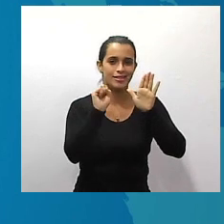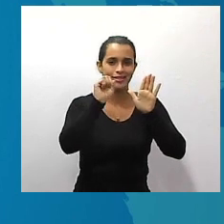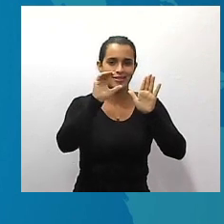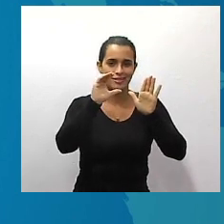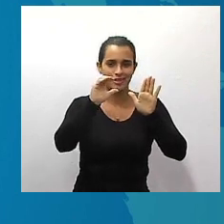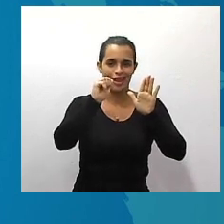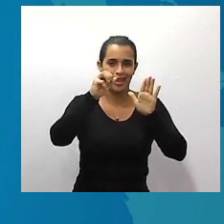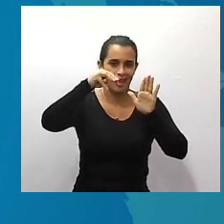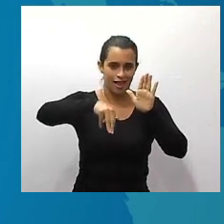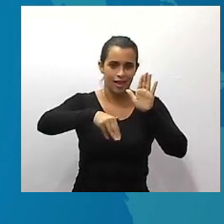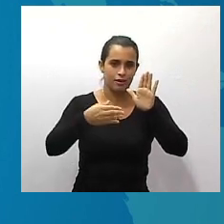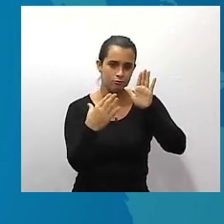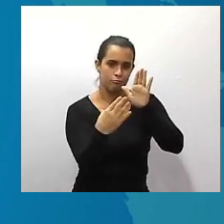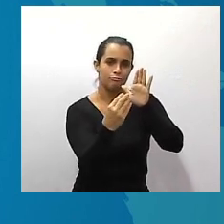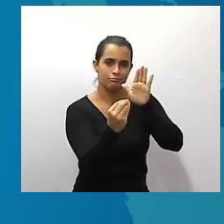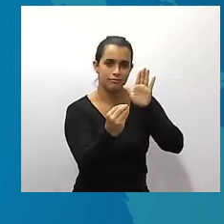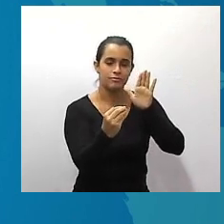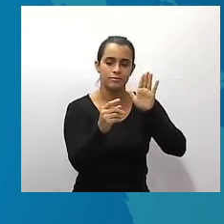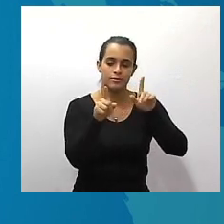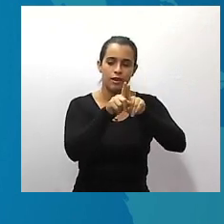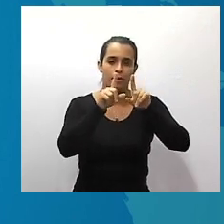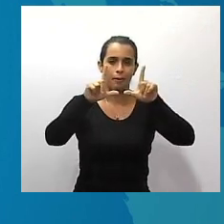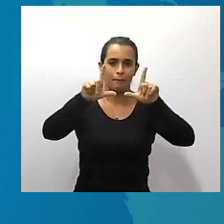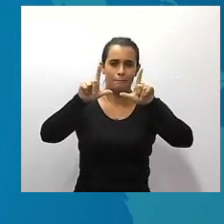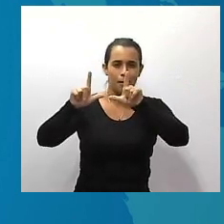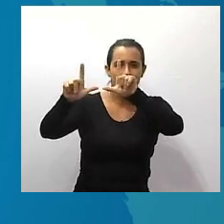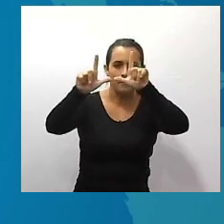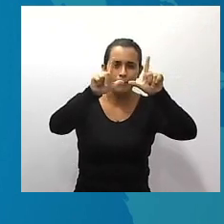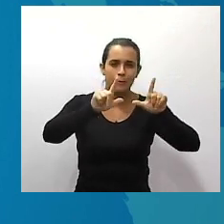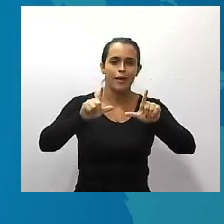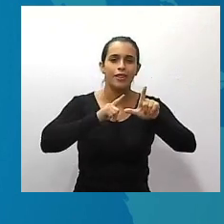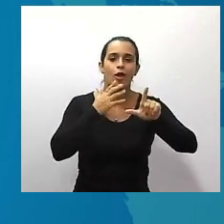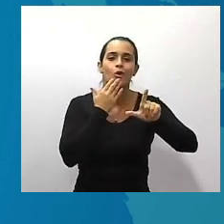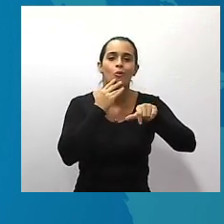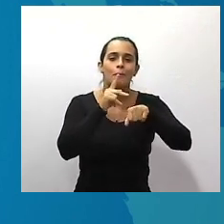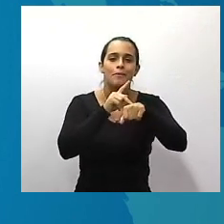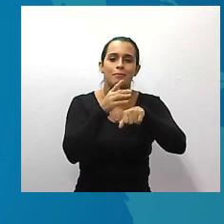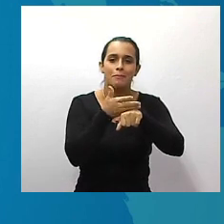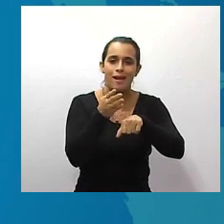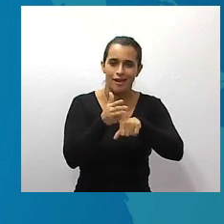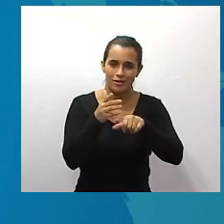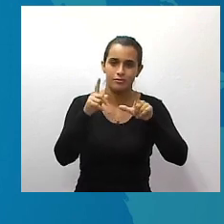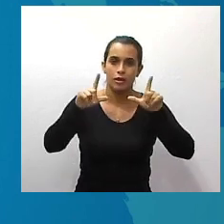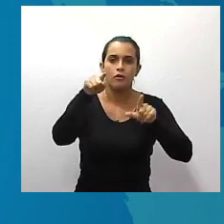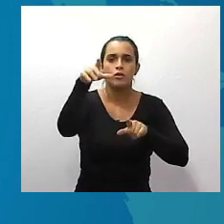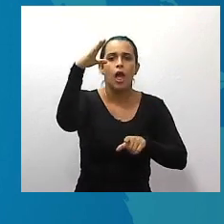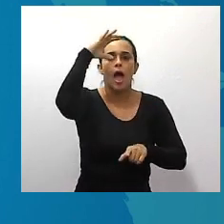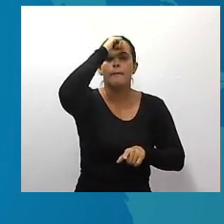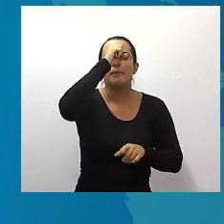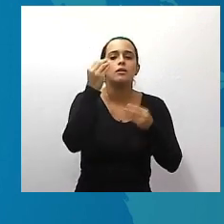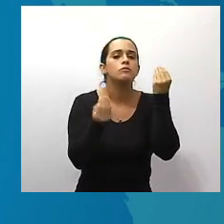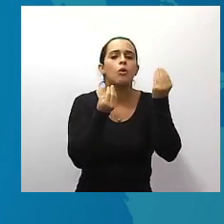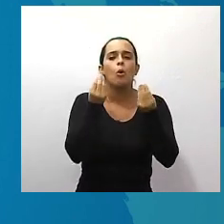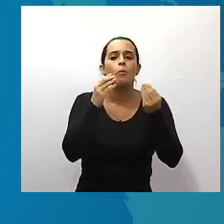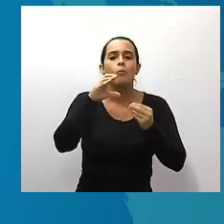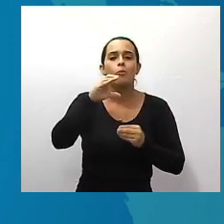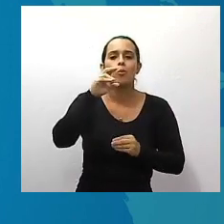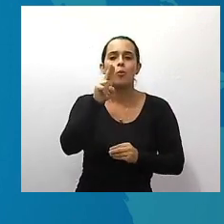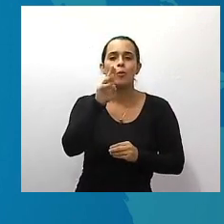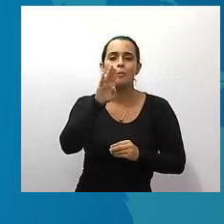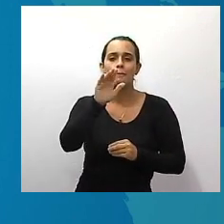aí a reclamação do garotão que não fez sua parte para a gente trabalhar. A ideia do desperdício de água contribui